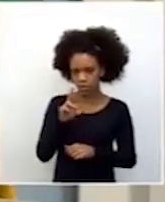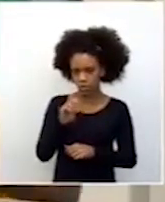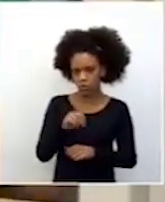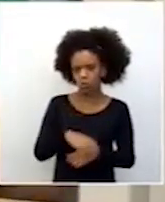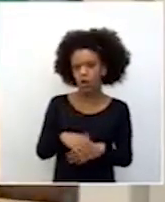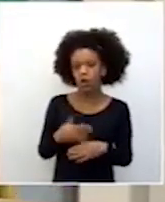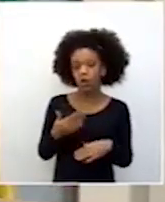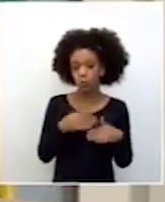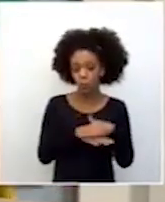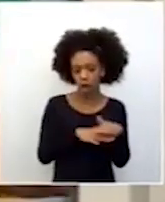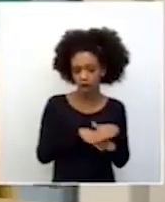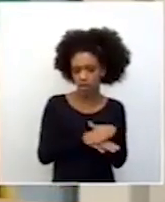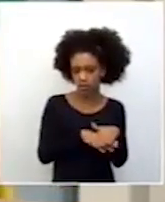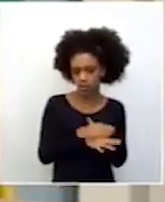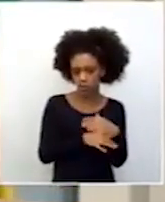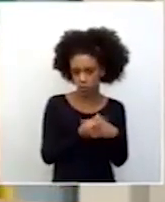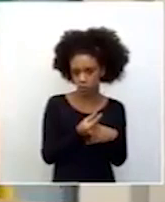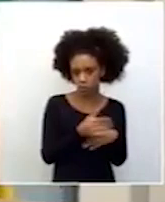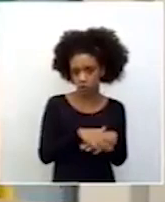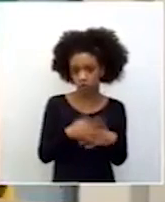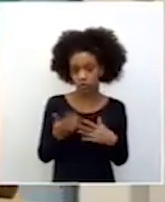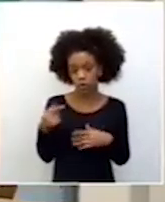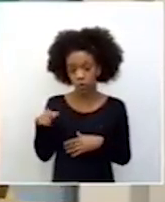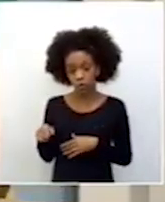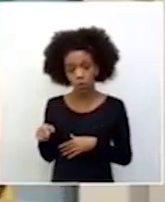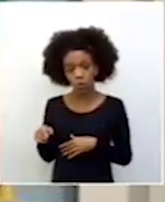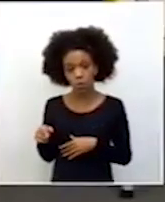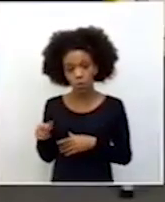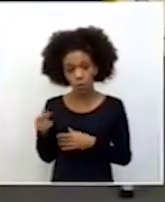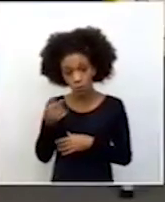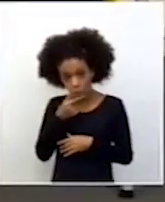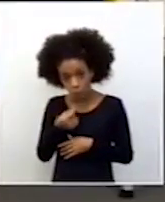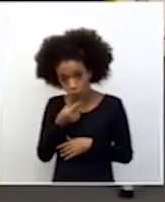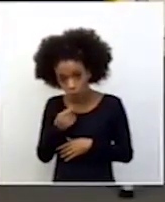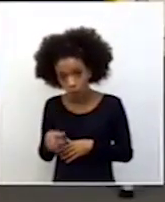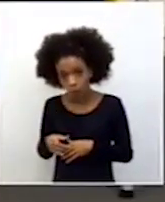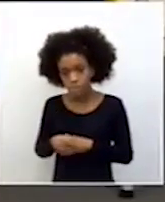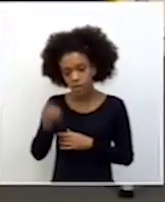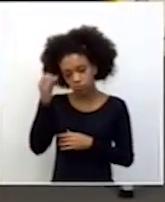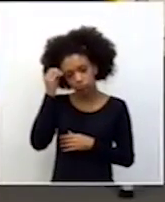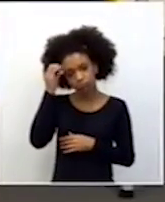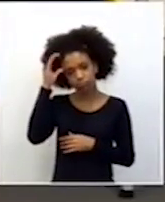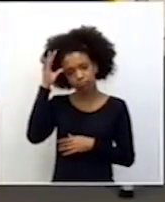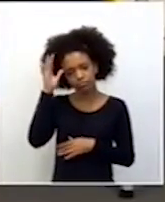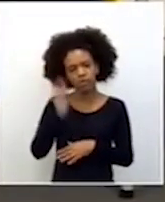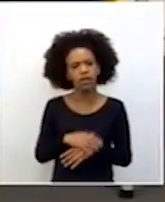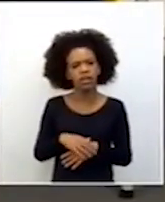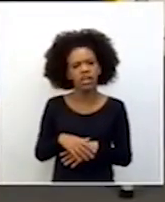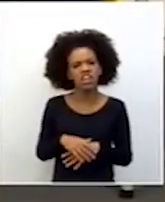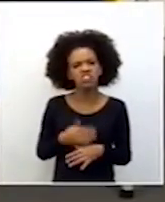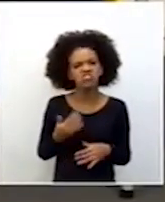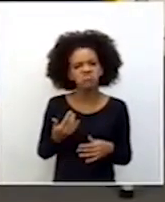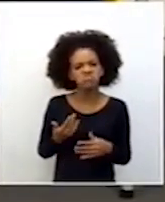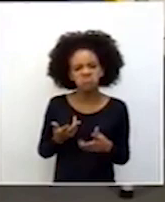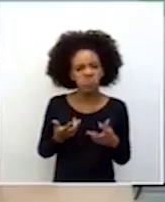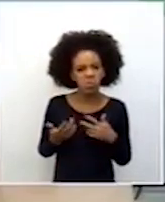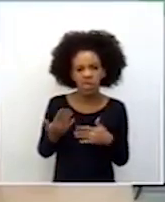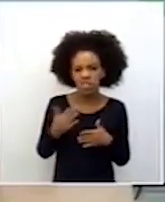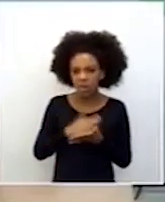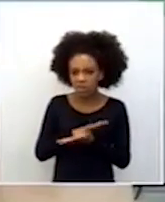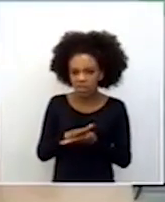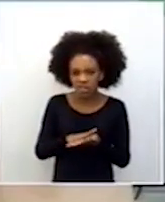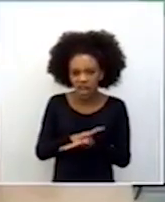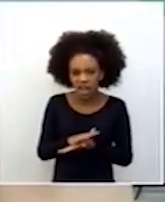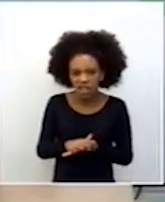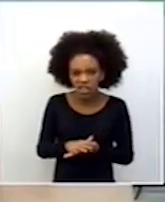simplesmente estão aprendendo, conhecendo. O interessante da charge é que a situação é ridícula e nós nem percebemos o ridículo da situação